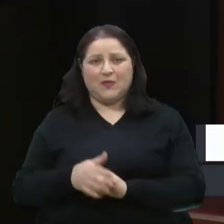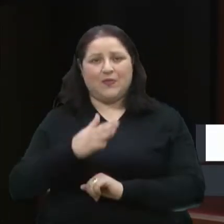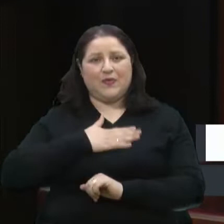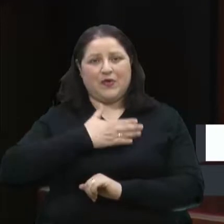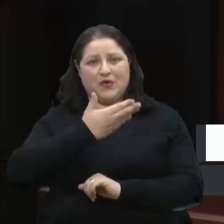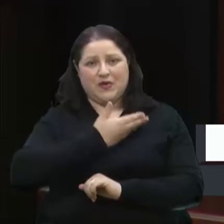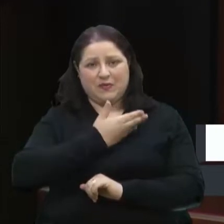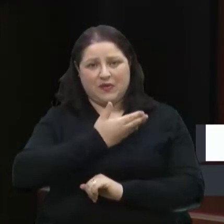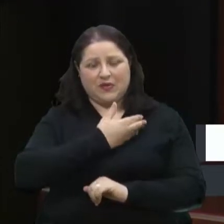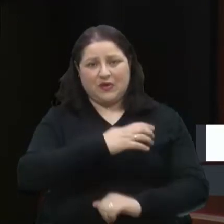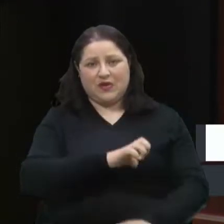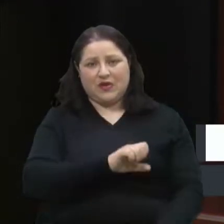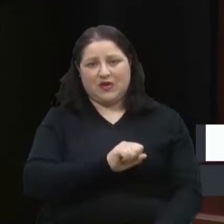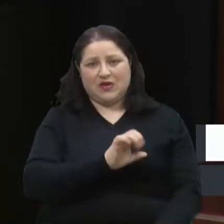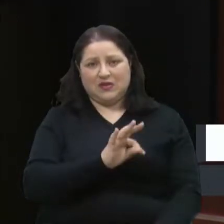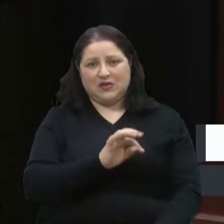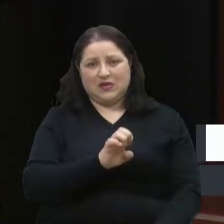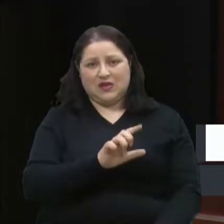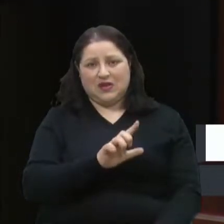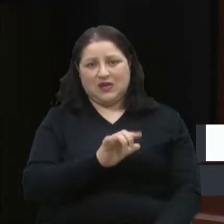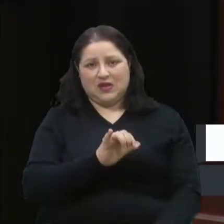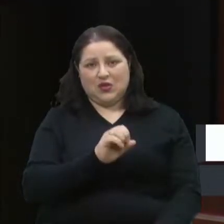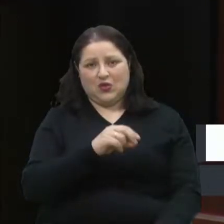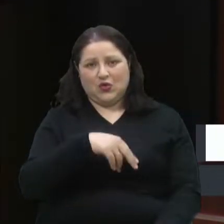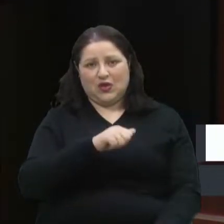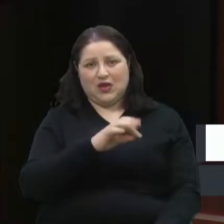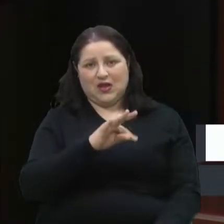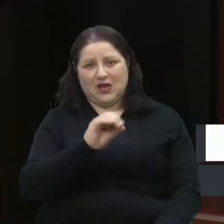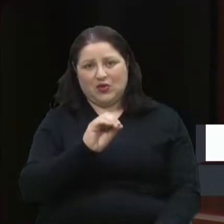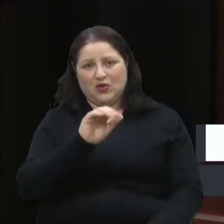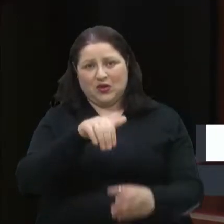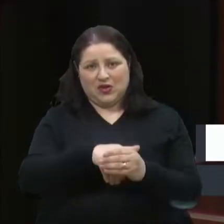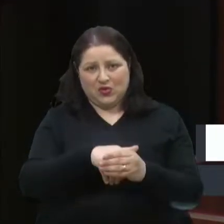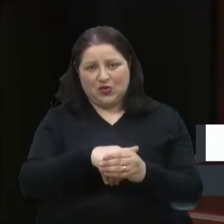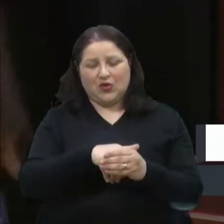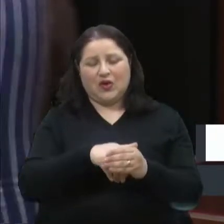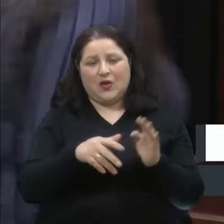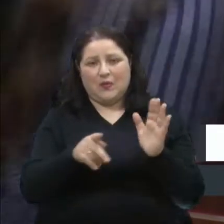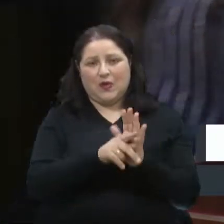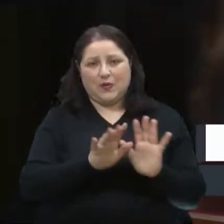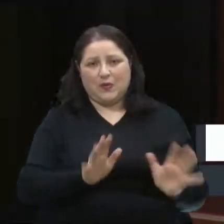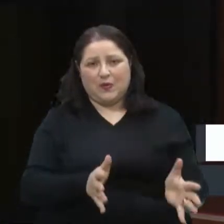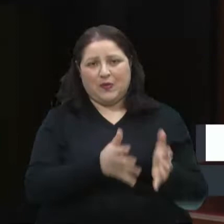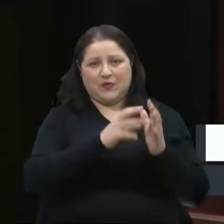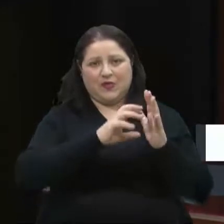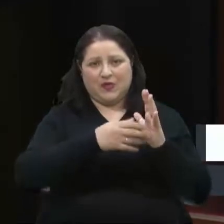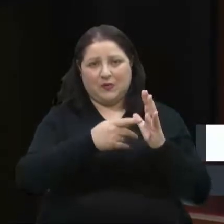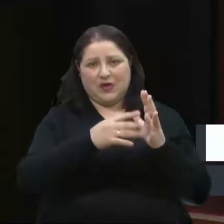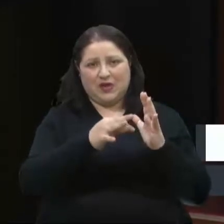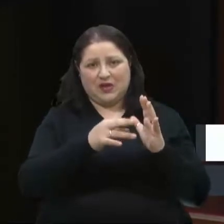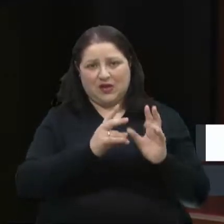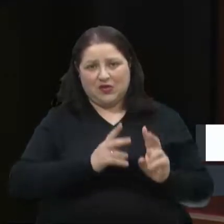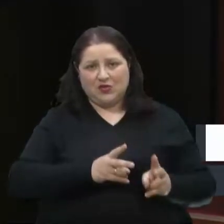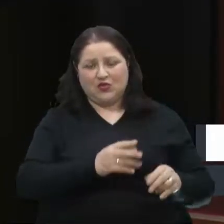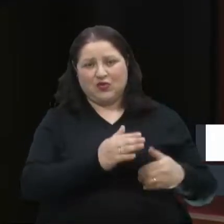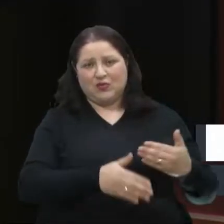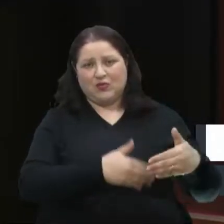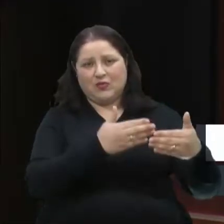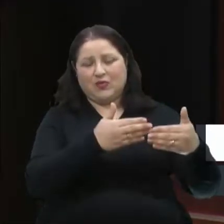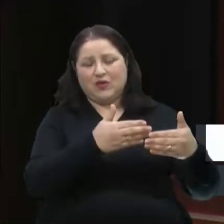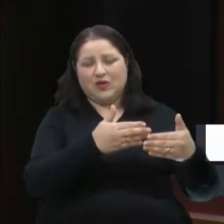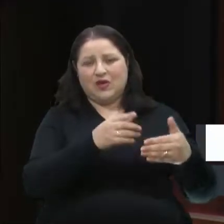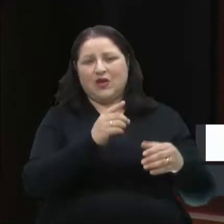estelionato eleitoral promovido pelo PT segue a passos largos e adivinhem quem vai pagar a